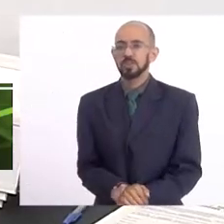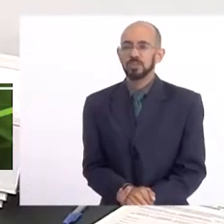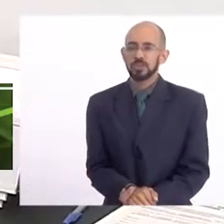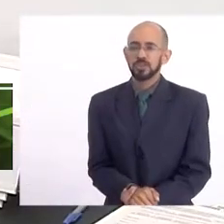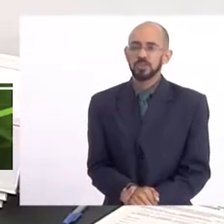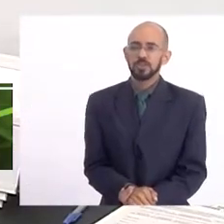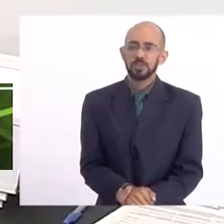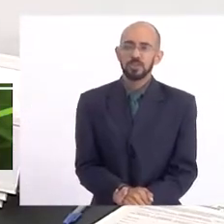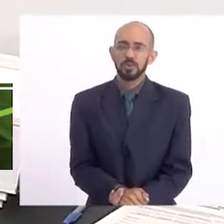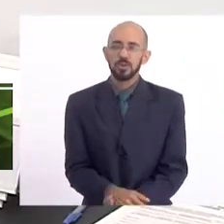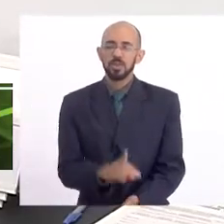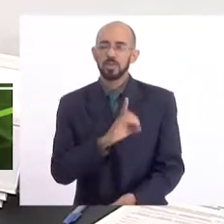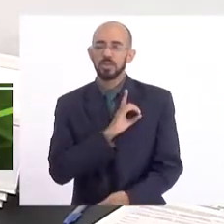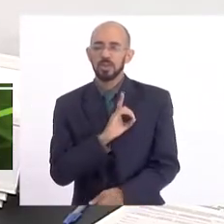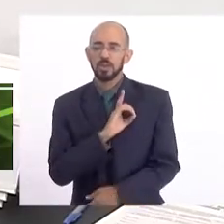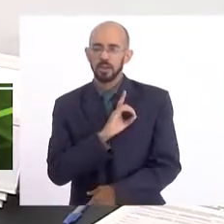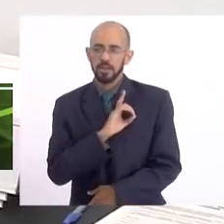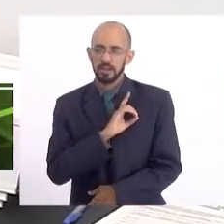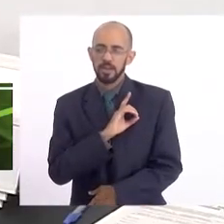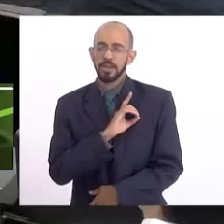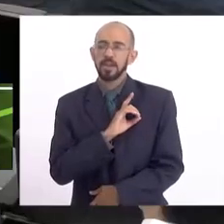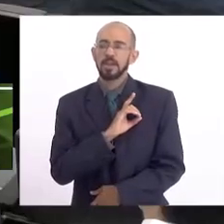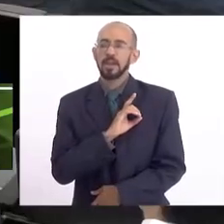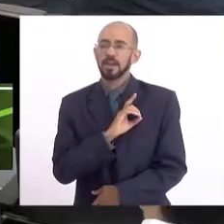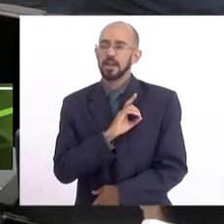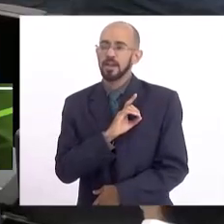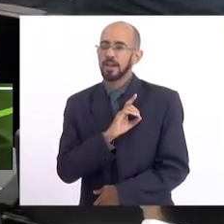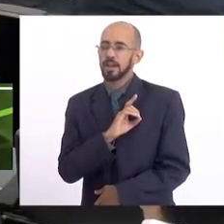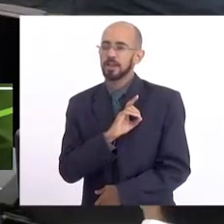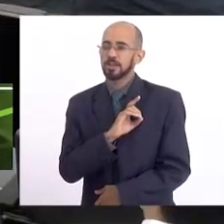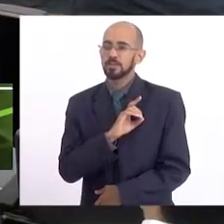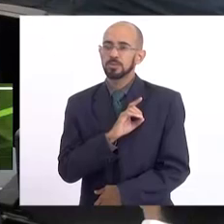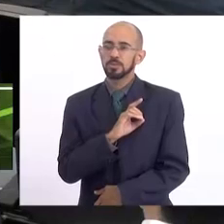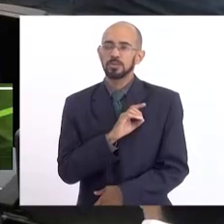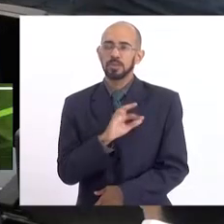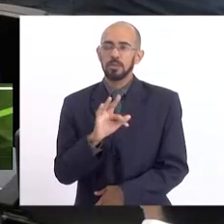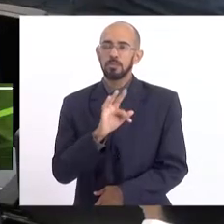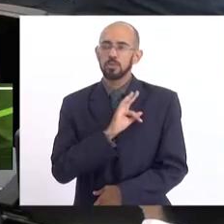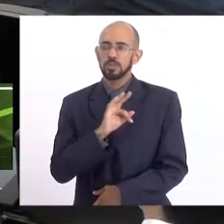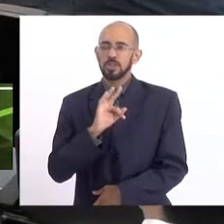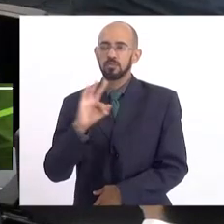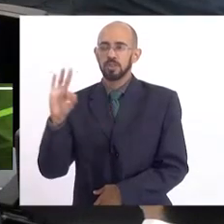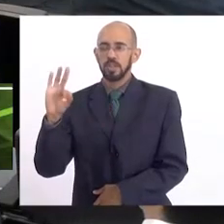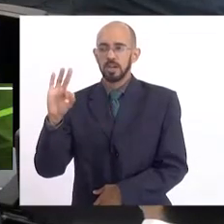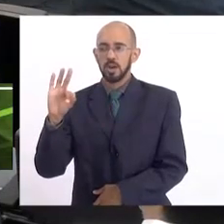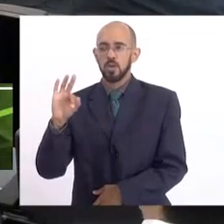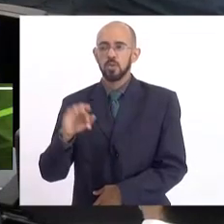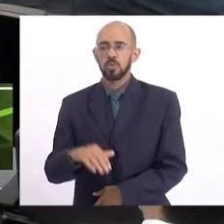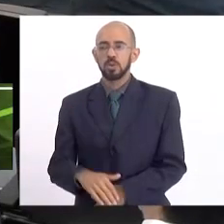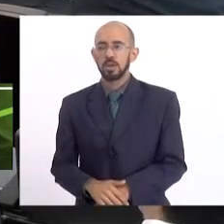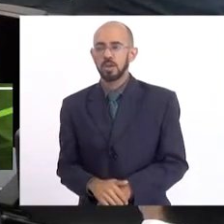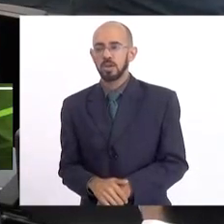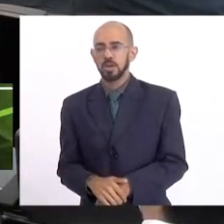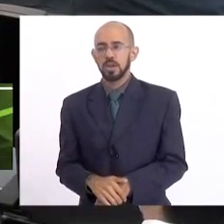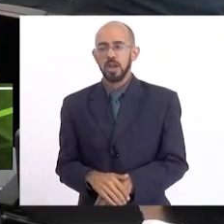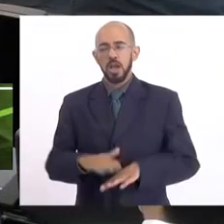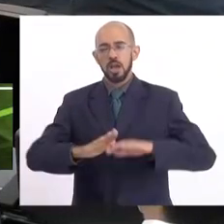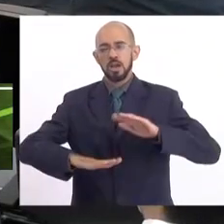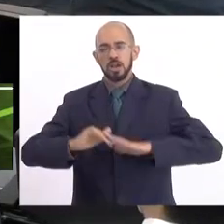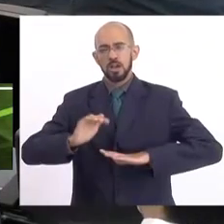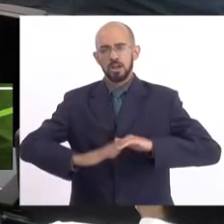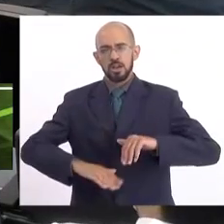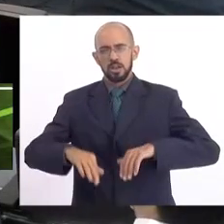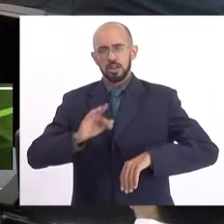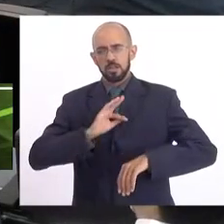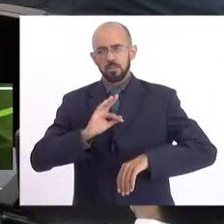Rodrigo, diretor delegado, né, que vem dos quadros da Polícia Federal. Então, assim, as carreiras policiais, as carreiras da segurança